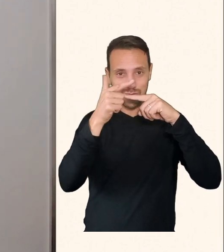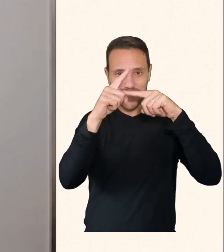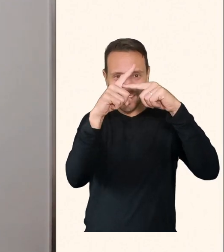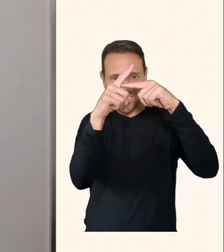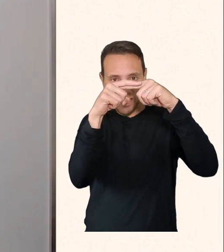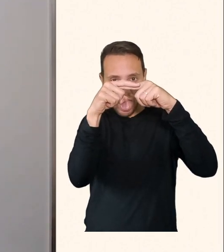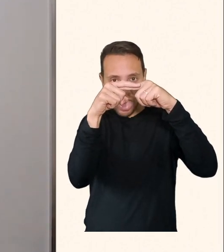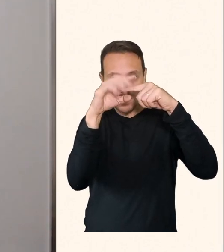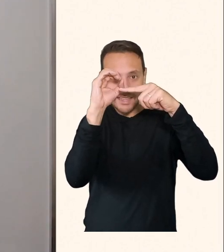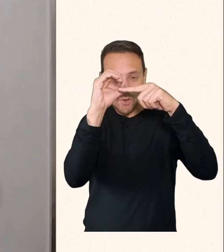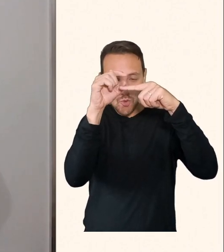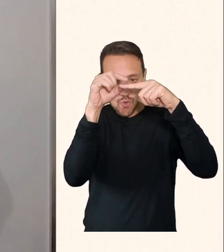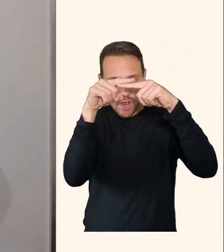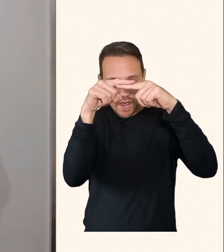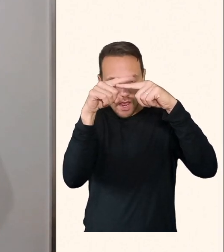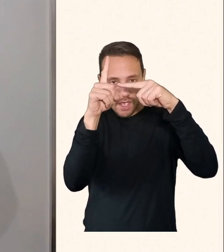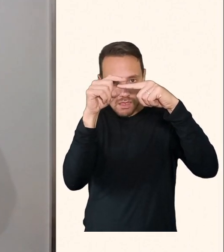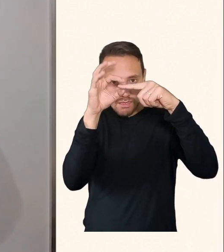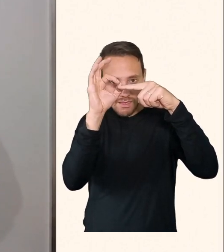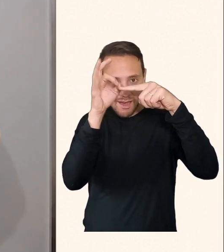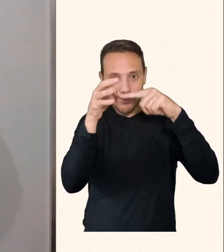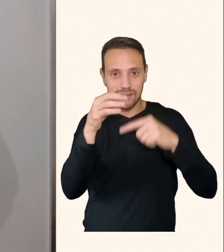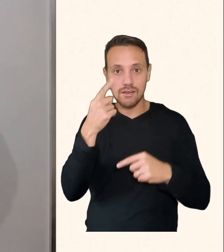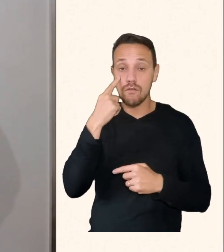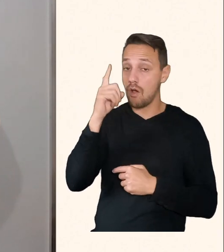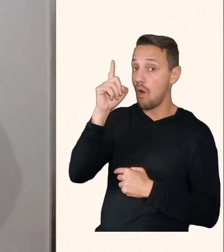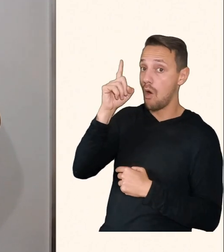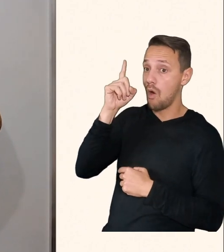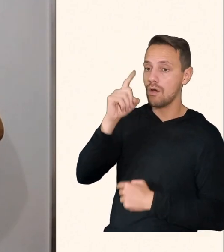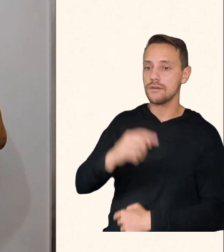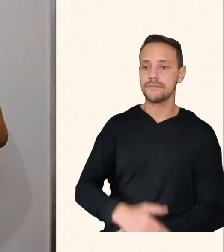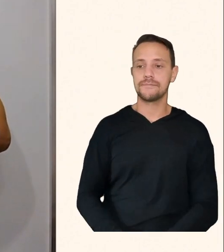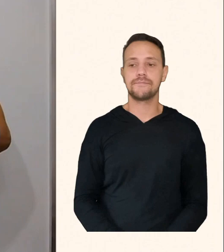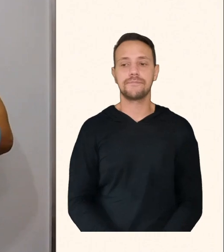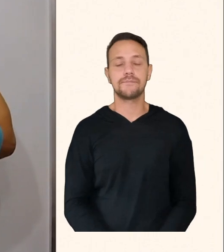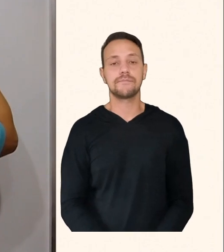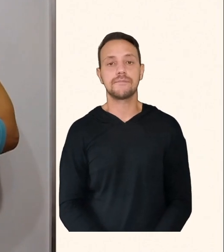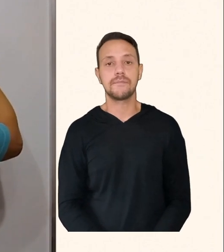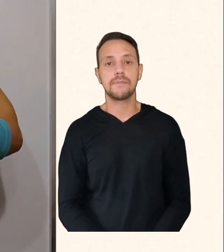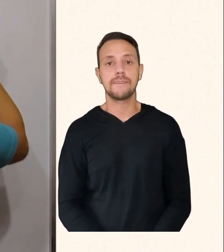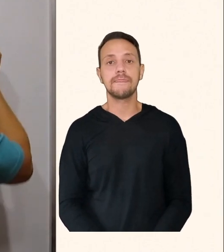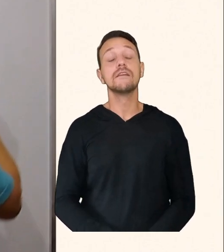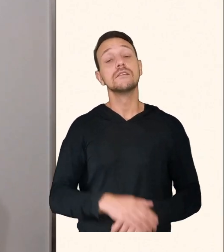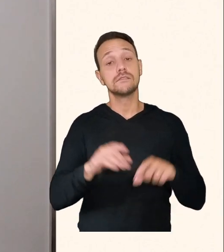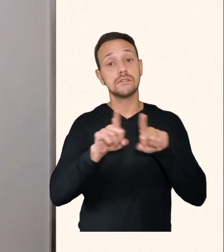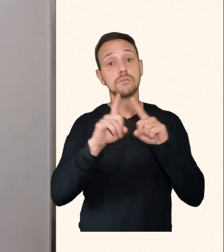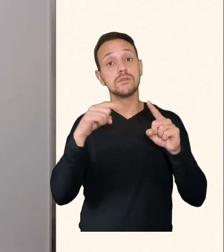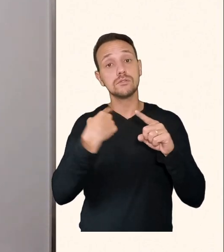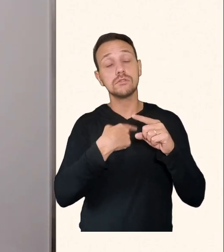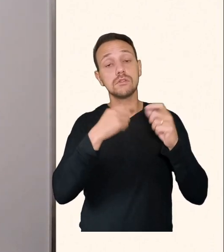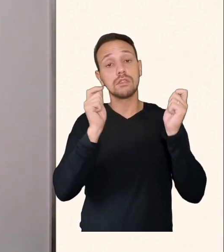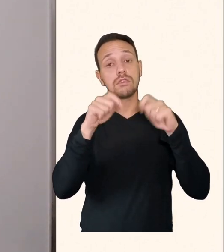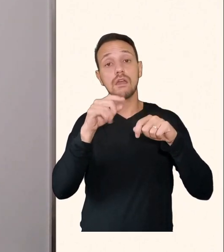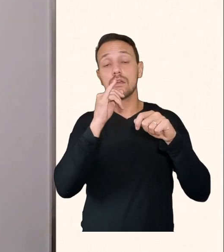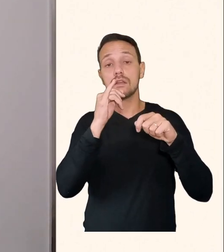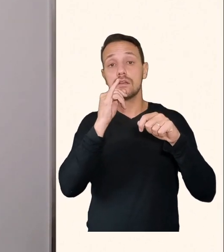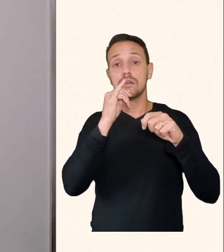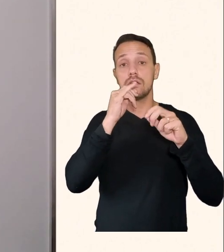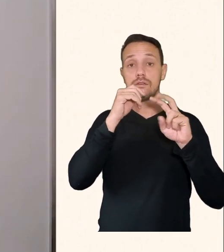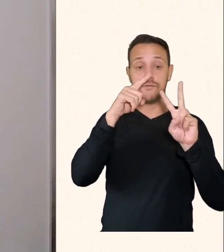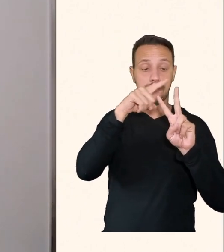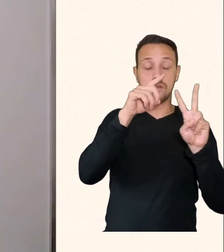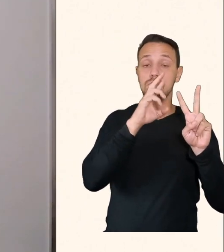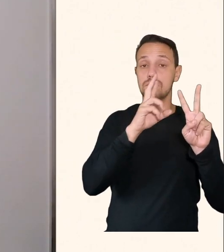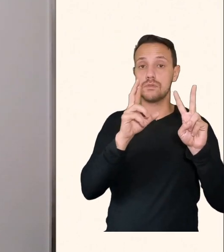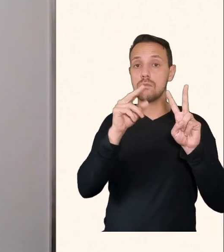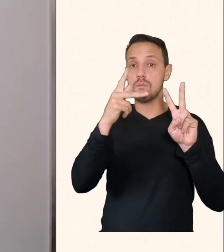entre qualquer versor A e ele mesmo dá zero. Por quê?